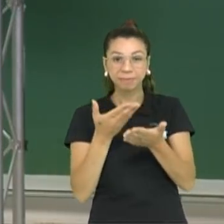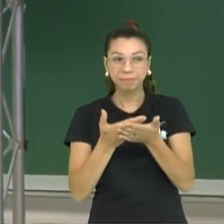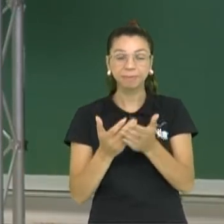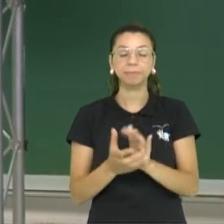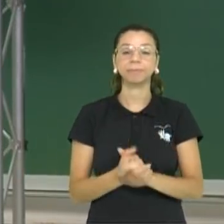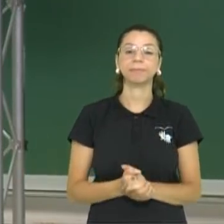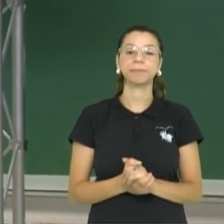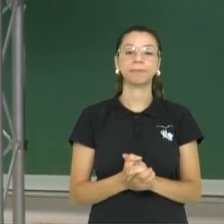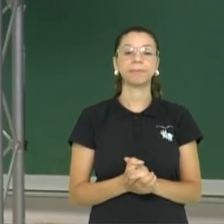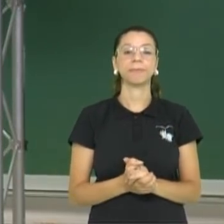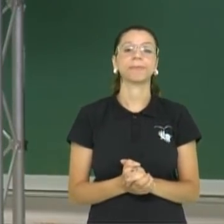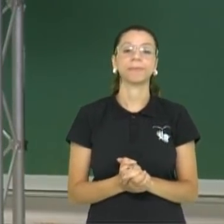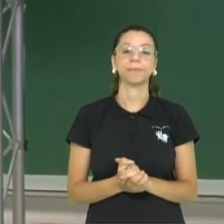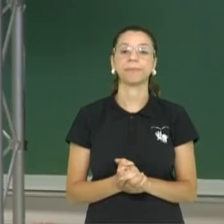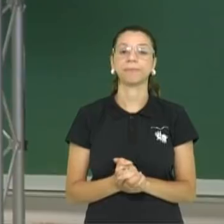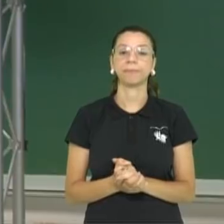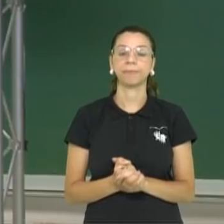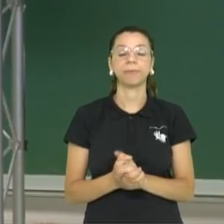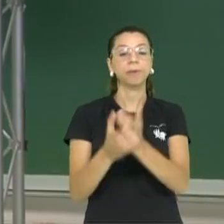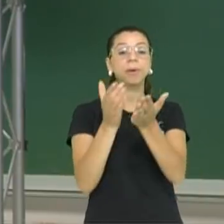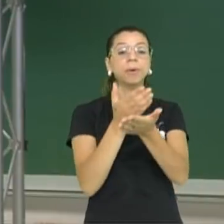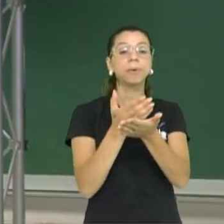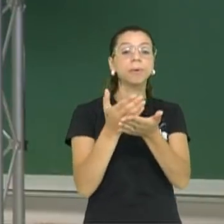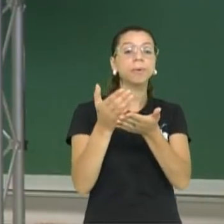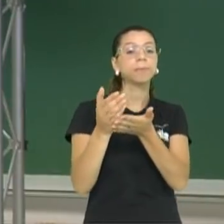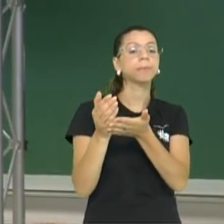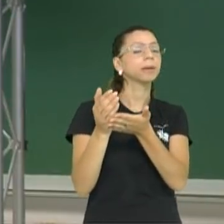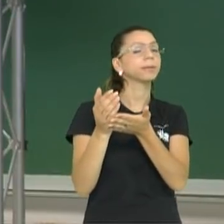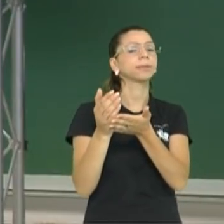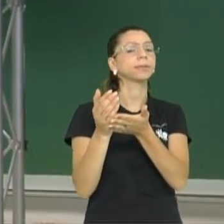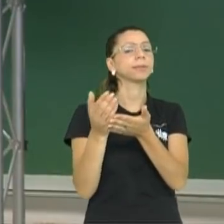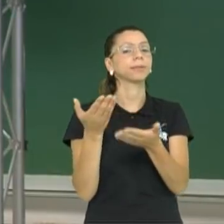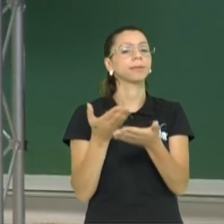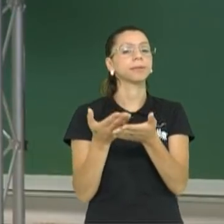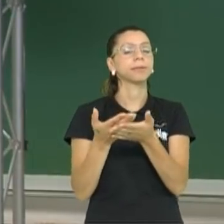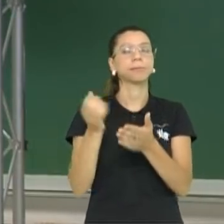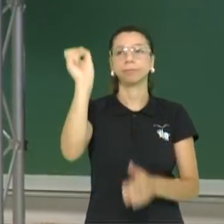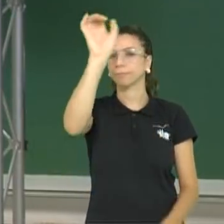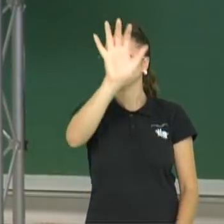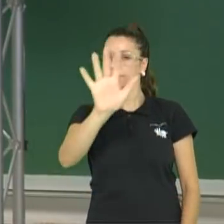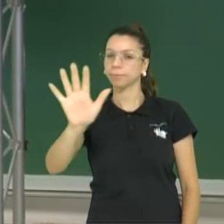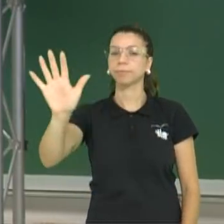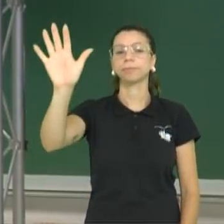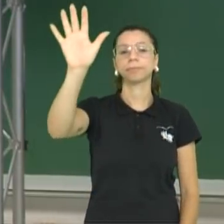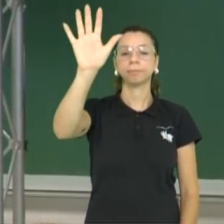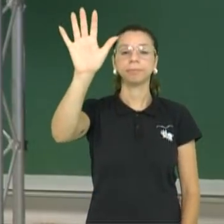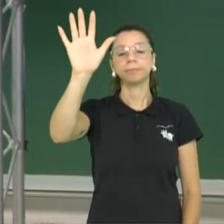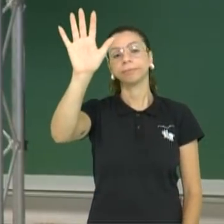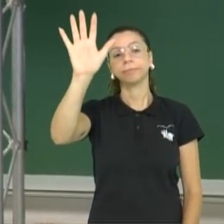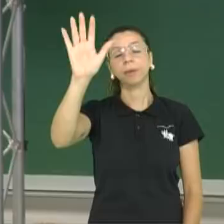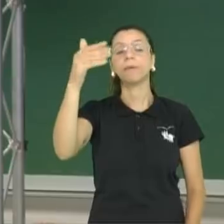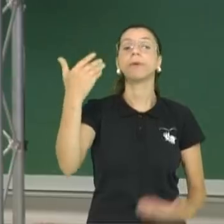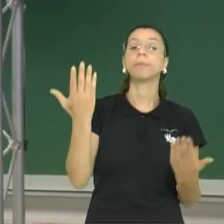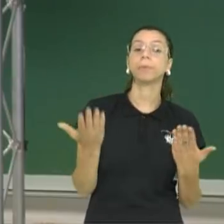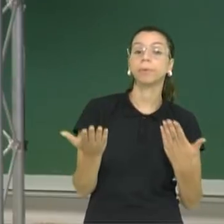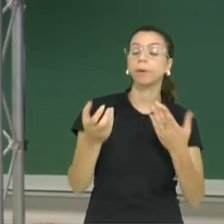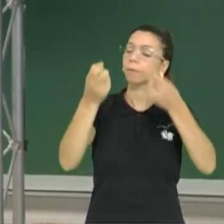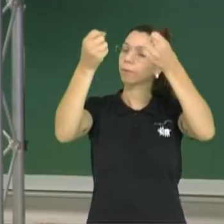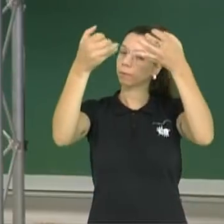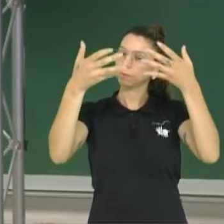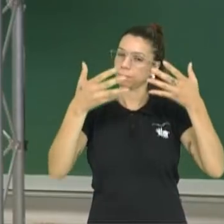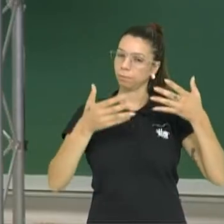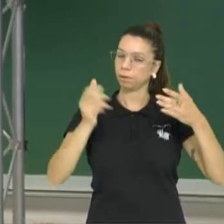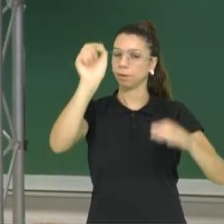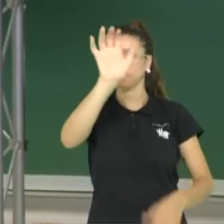eu começo a nossa aula com uma imagem. Fabiano, começar com uma imagem? Vamos conversar sobre a